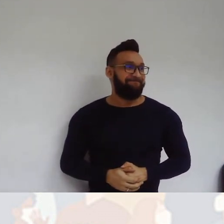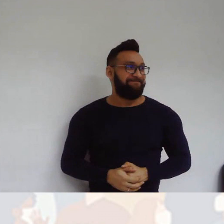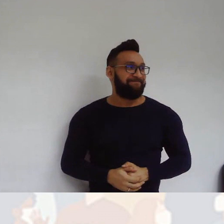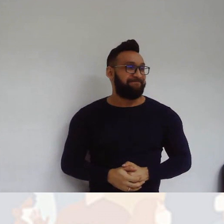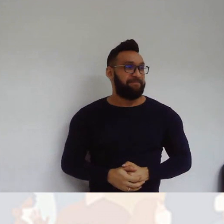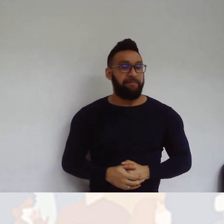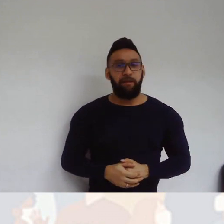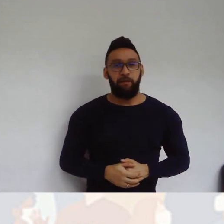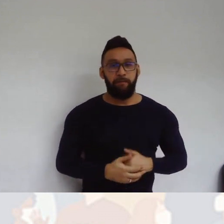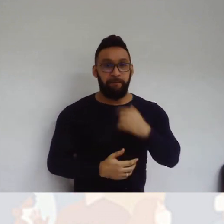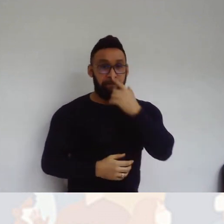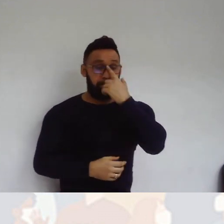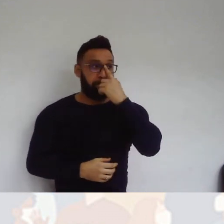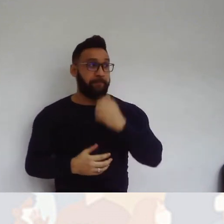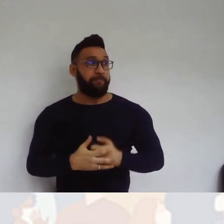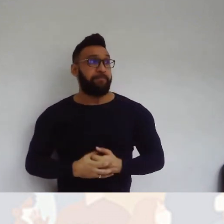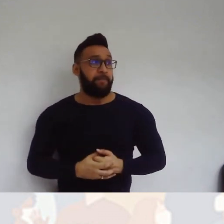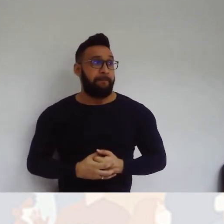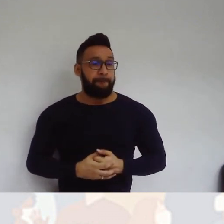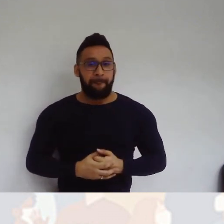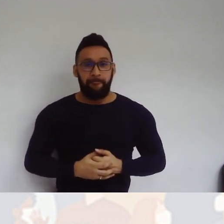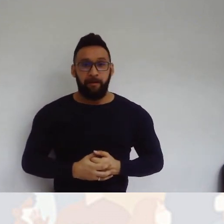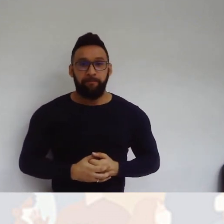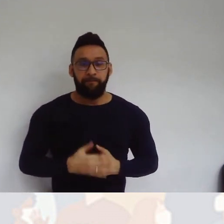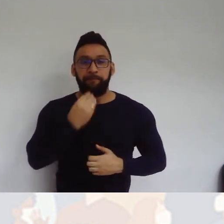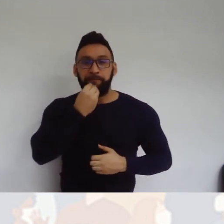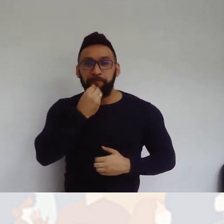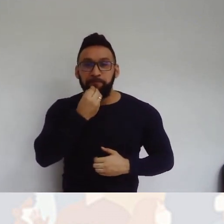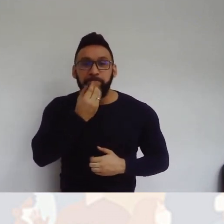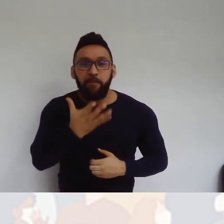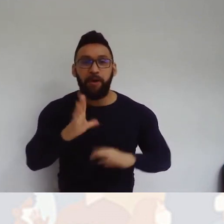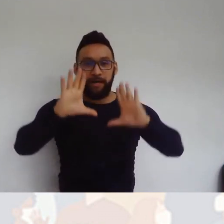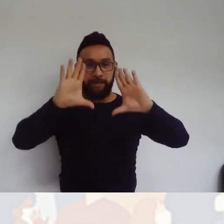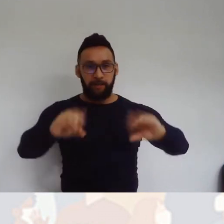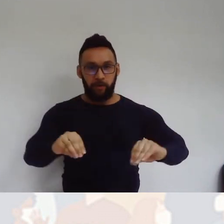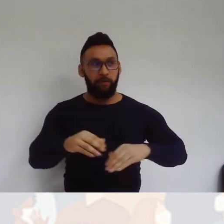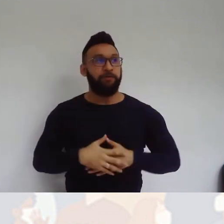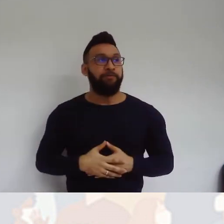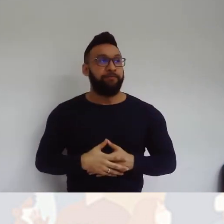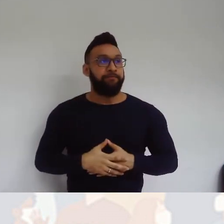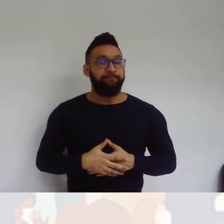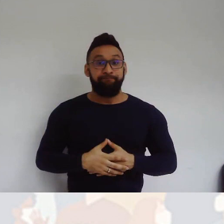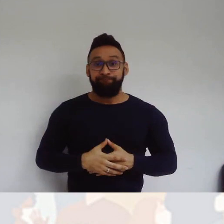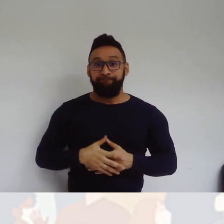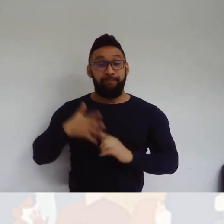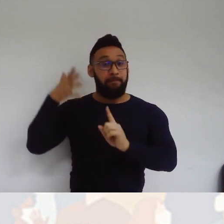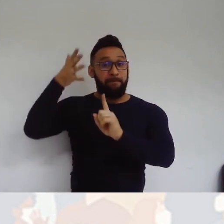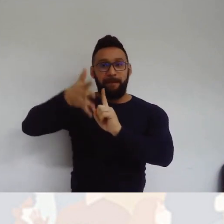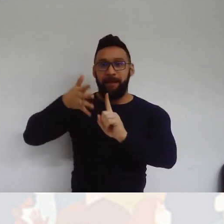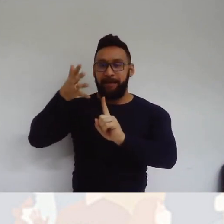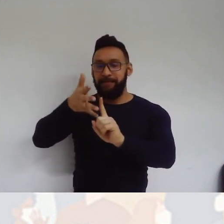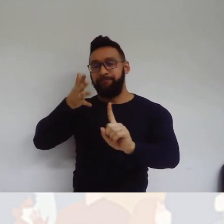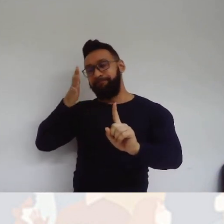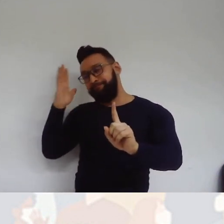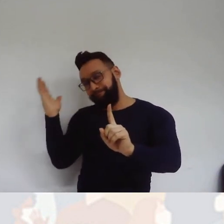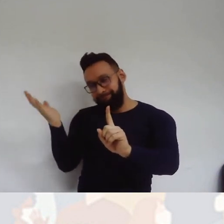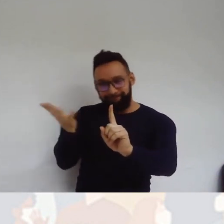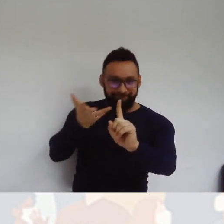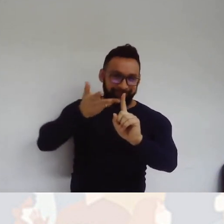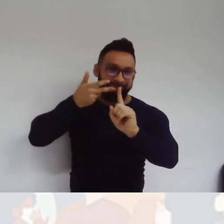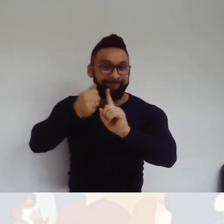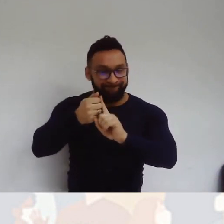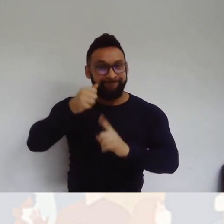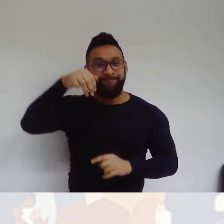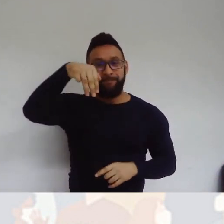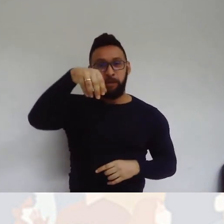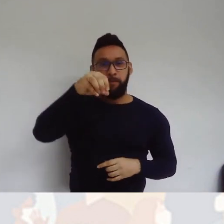Boa noite a todos, a todas e todes, né? Então, depois dessa brilhante palestra do professor Luiz